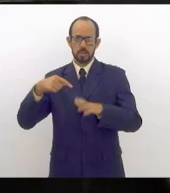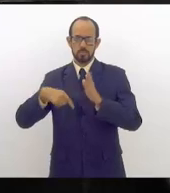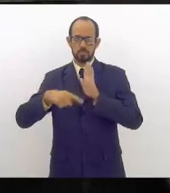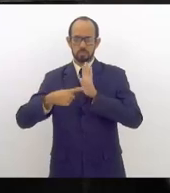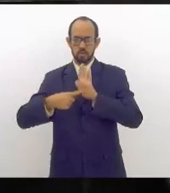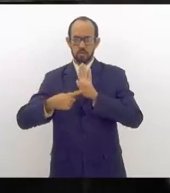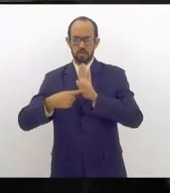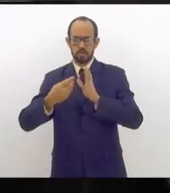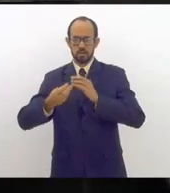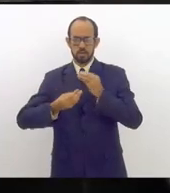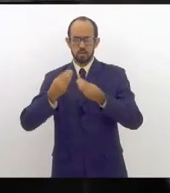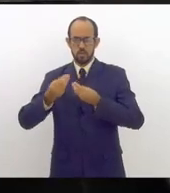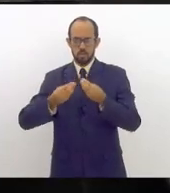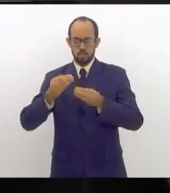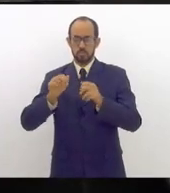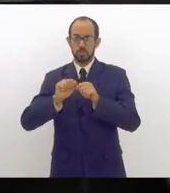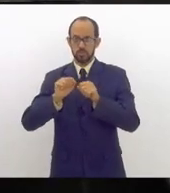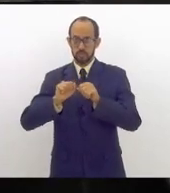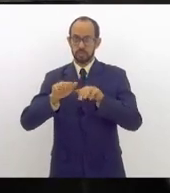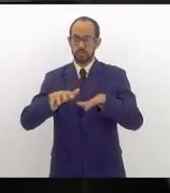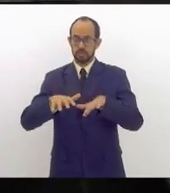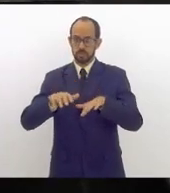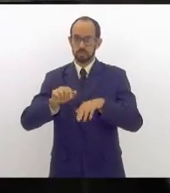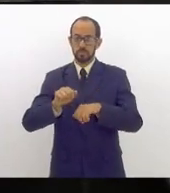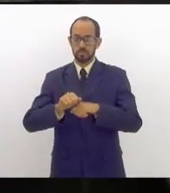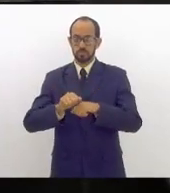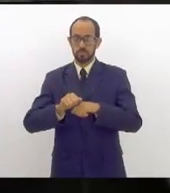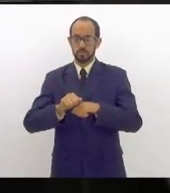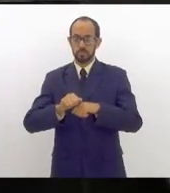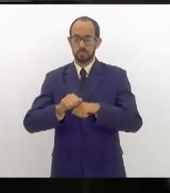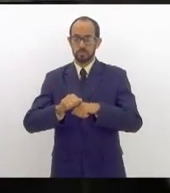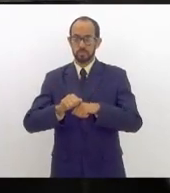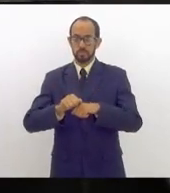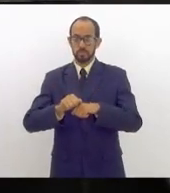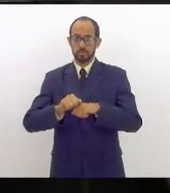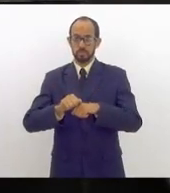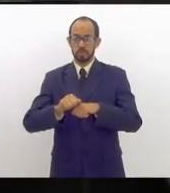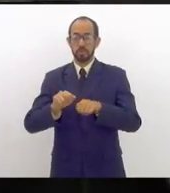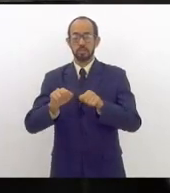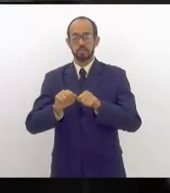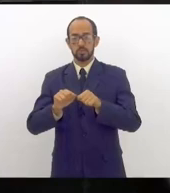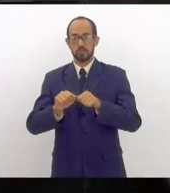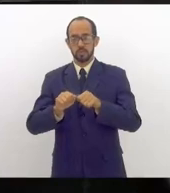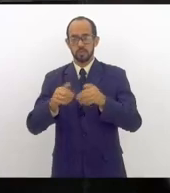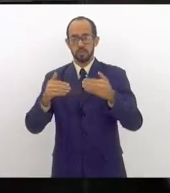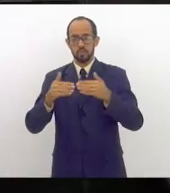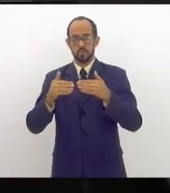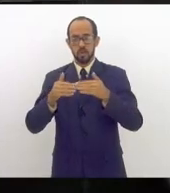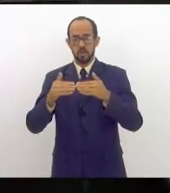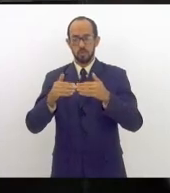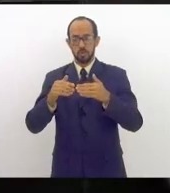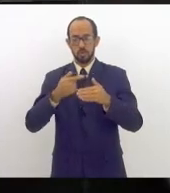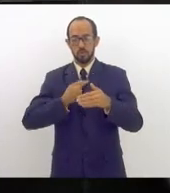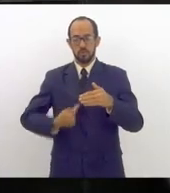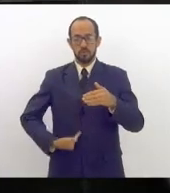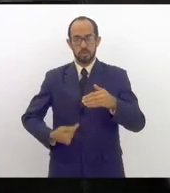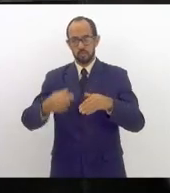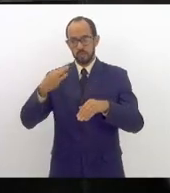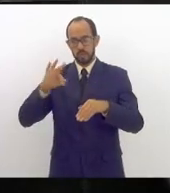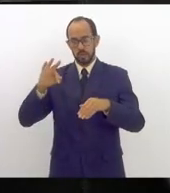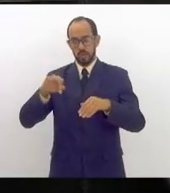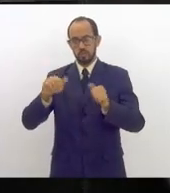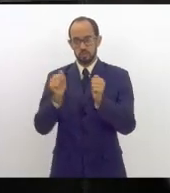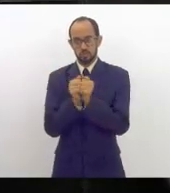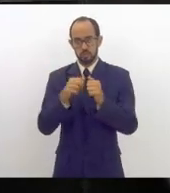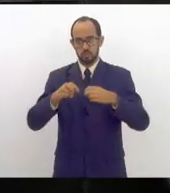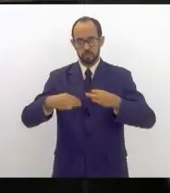que isso foi feito, inclusive com a anuência do governo federal, juntamente ao seu